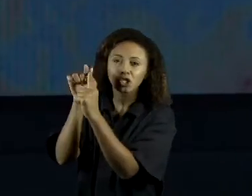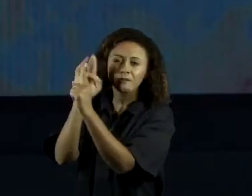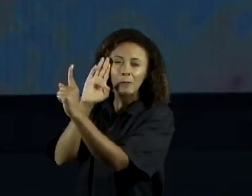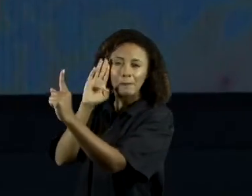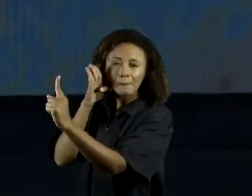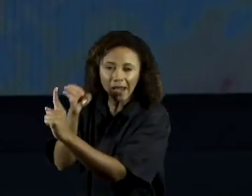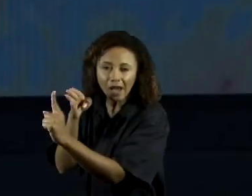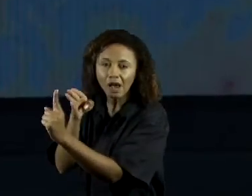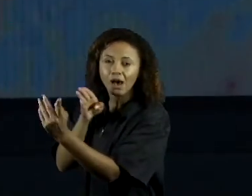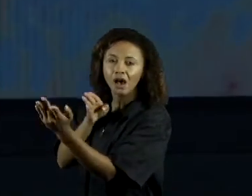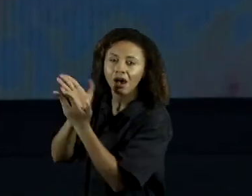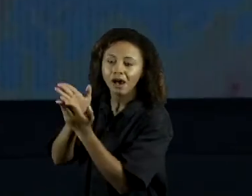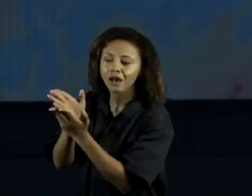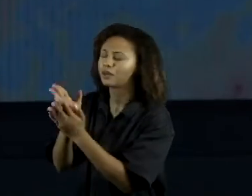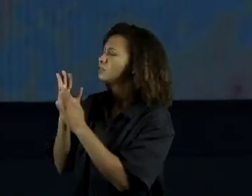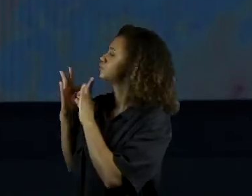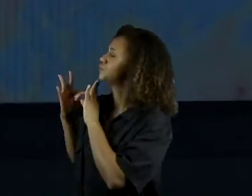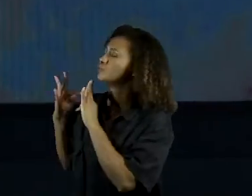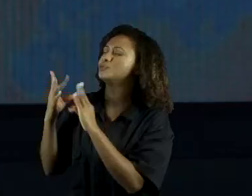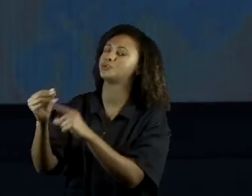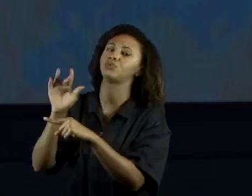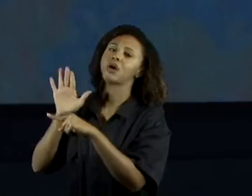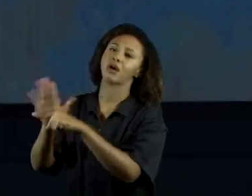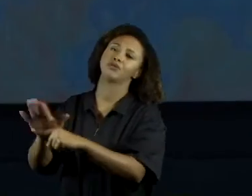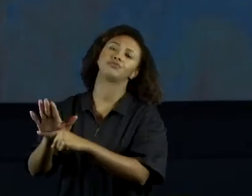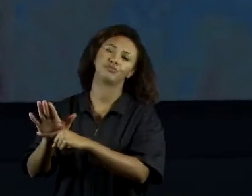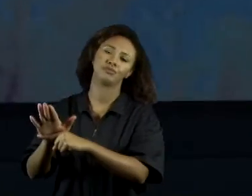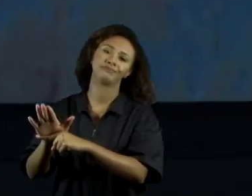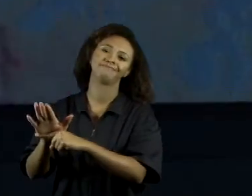coisas cooperam para o bem.